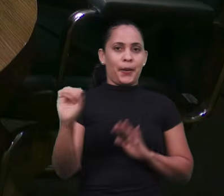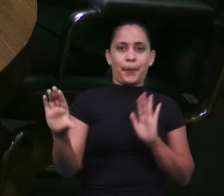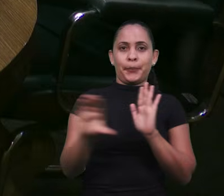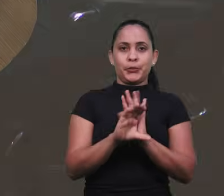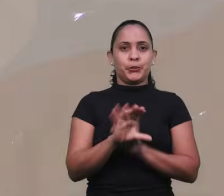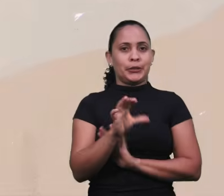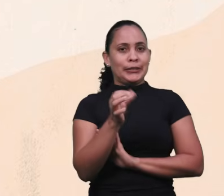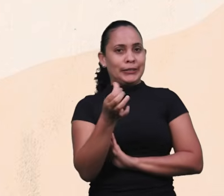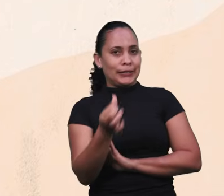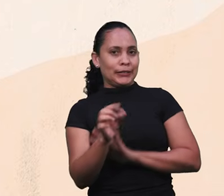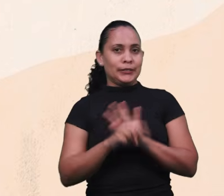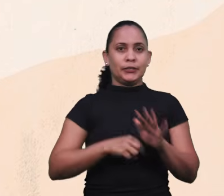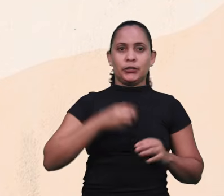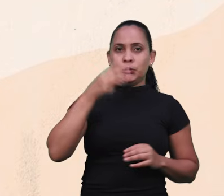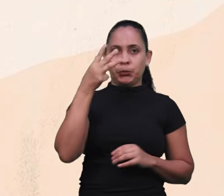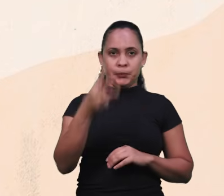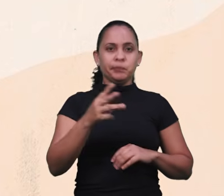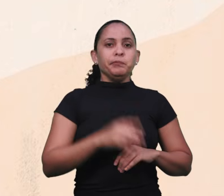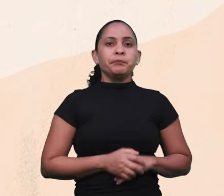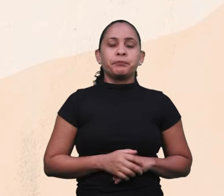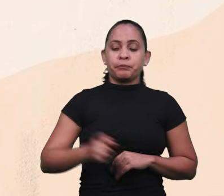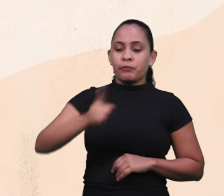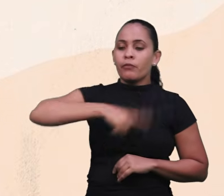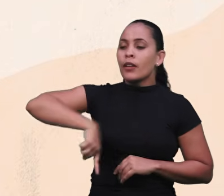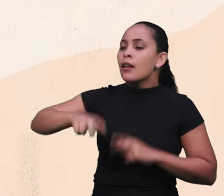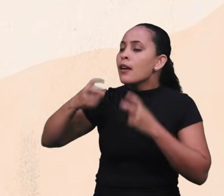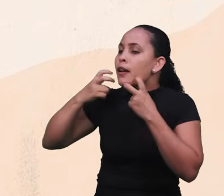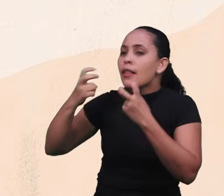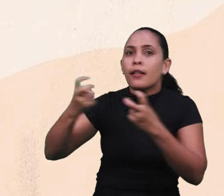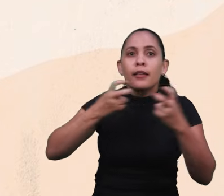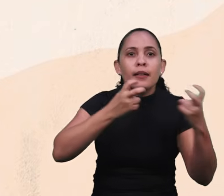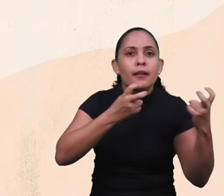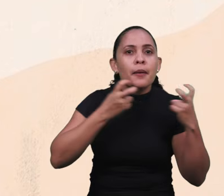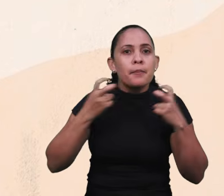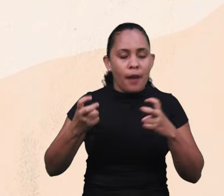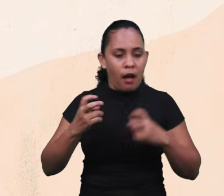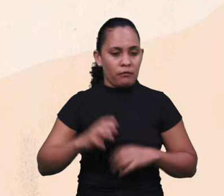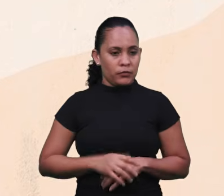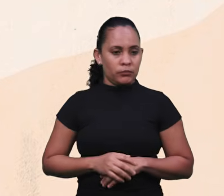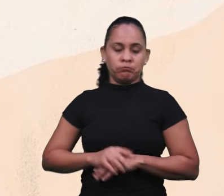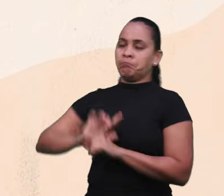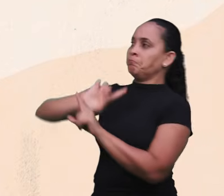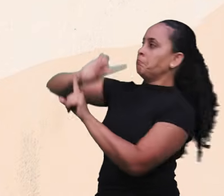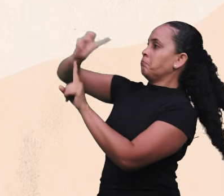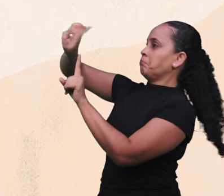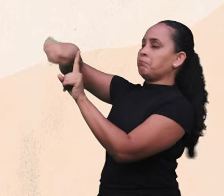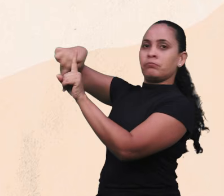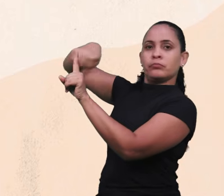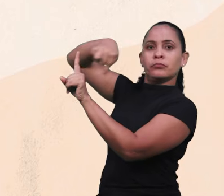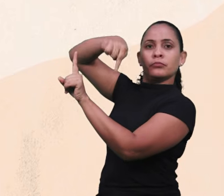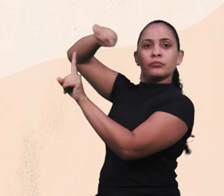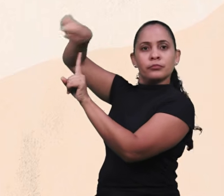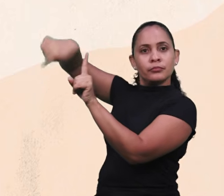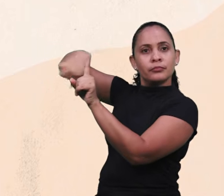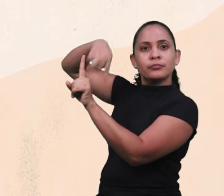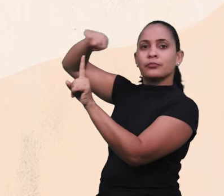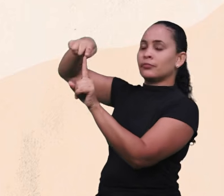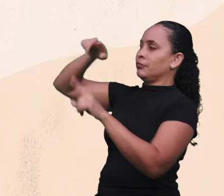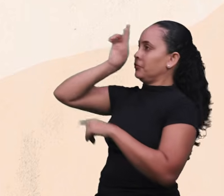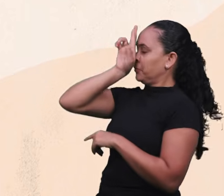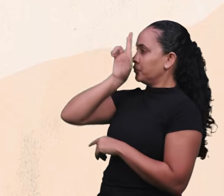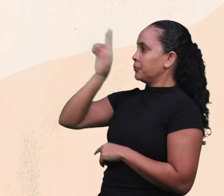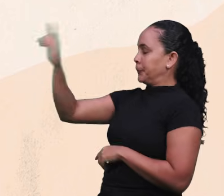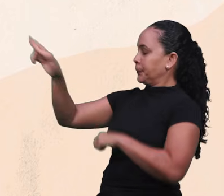6, versículo 3. E clamavam uns para os outros, dizendo: Santo, Santo, Santo é o Senhor